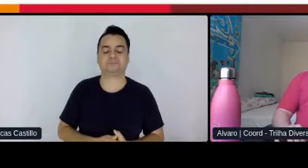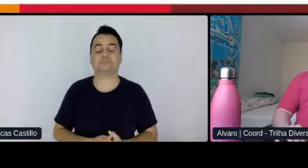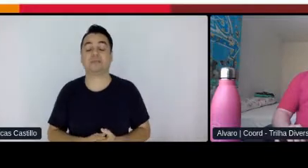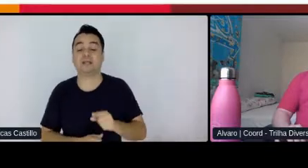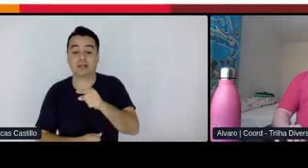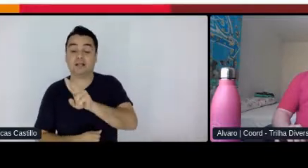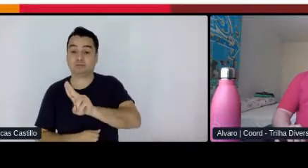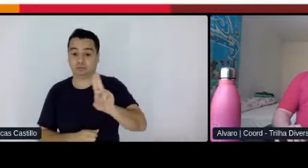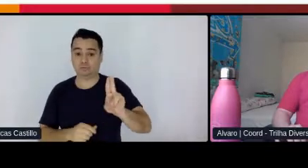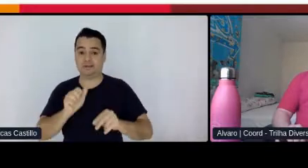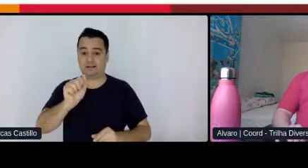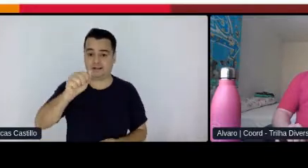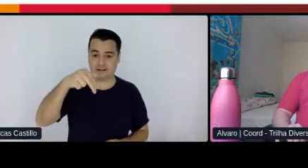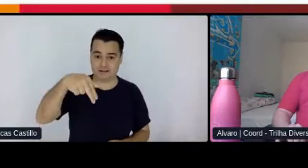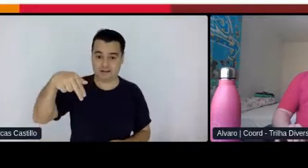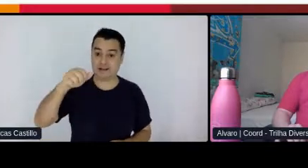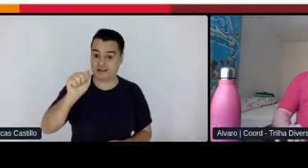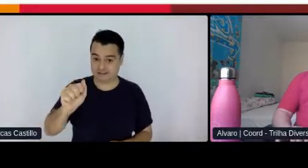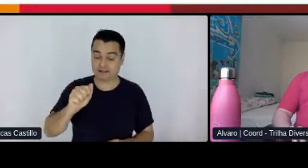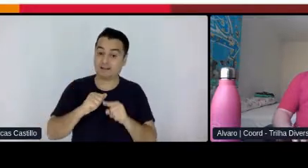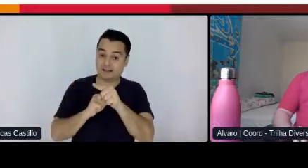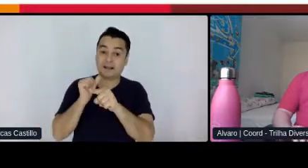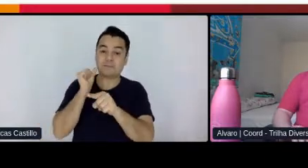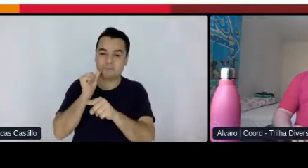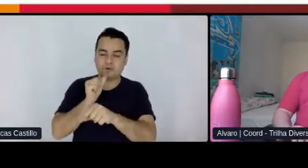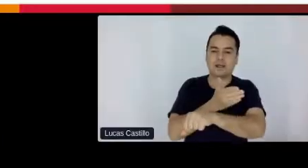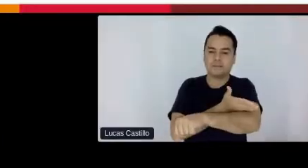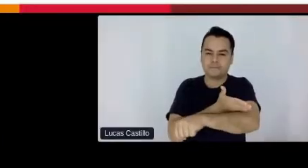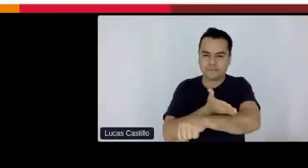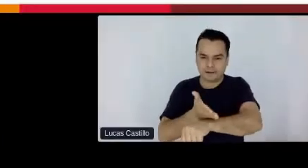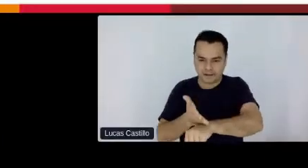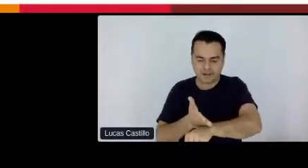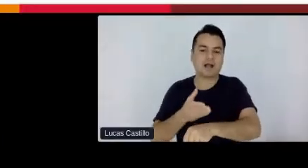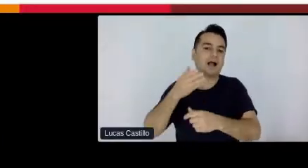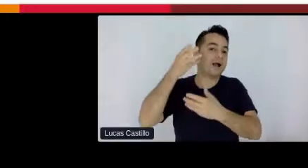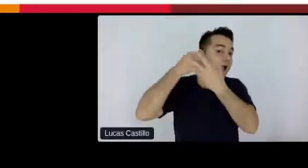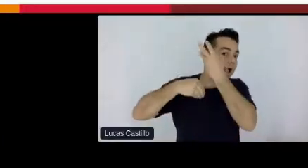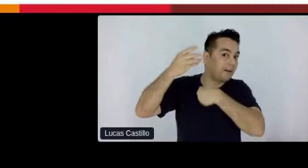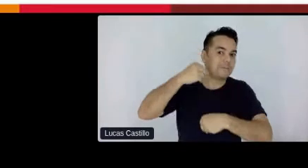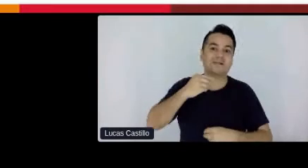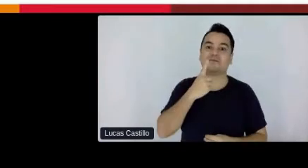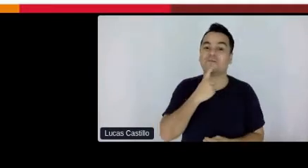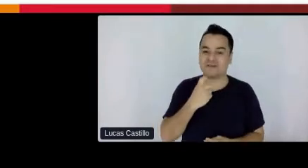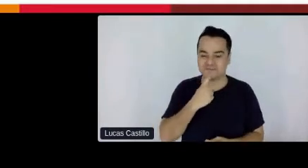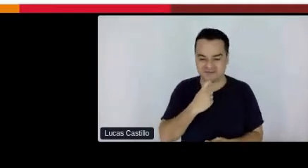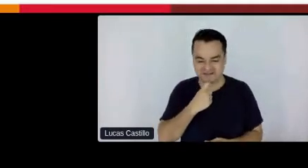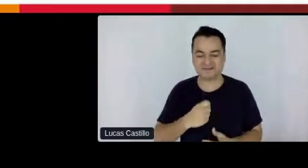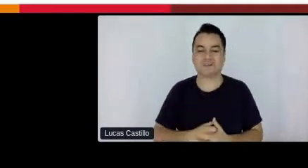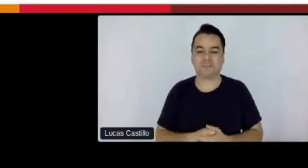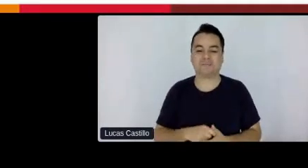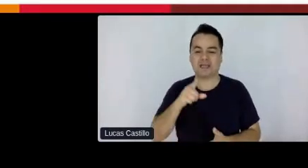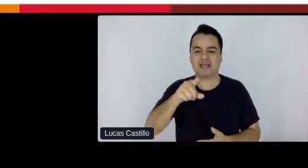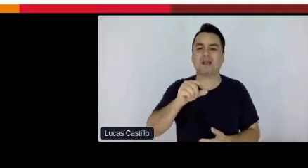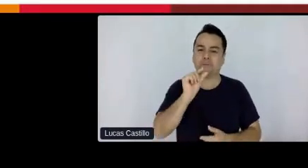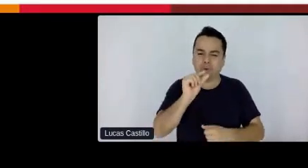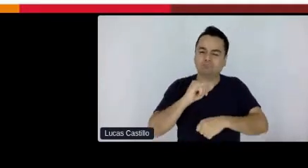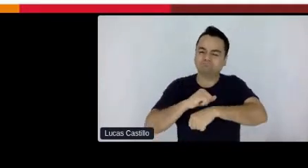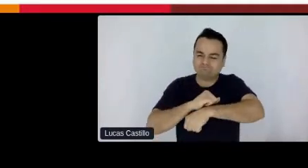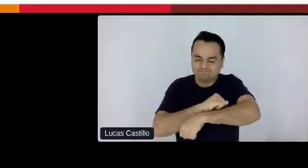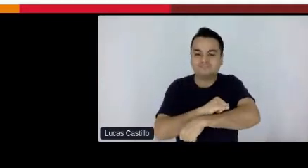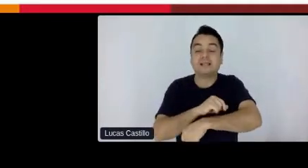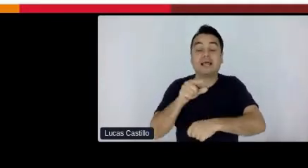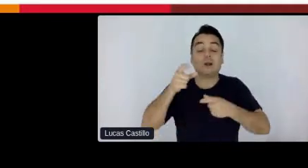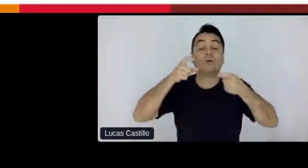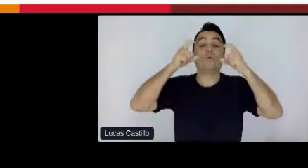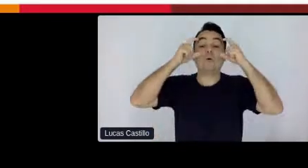Eu sou a Ana, eu sou uma mulher branca, gorda, com cabelo colorido, como o pessoal já comentou. Eu estou usando um óculos de grau